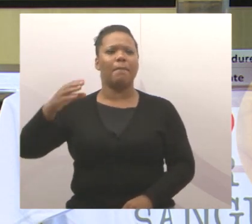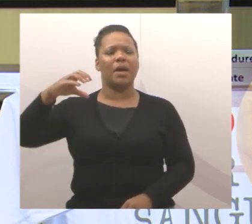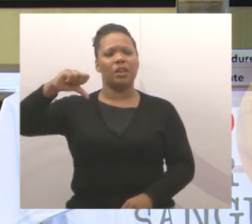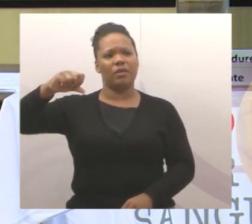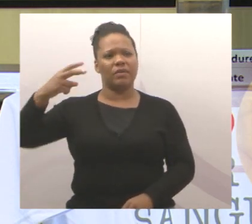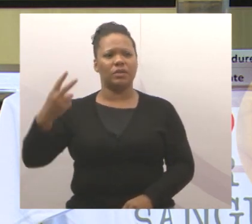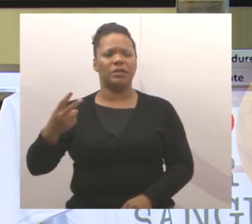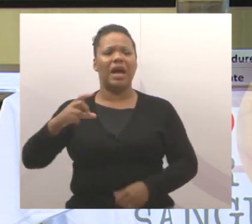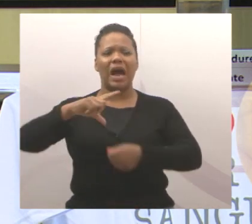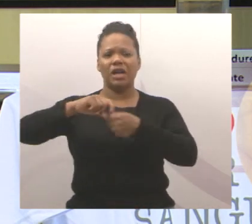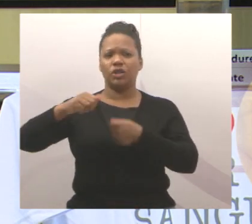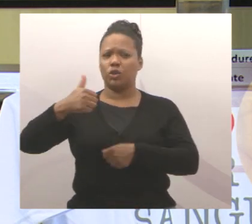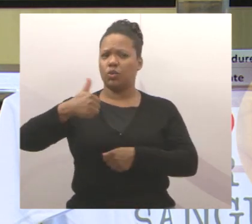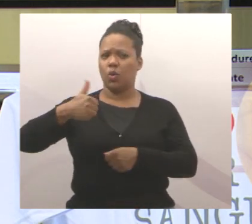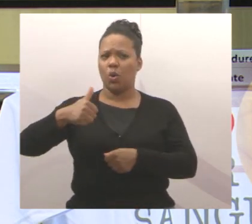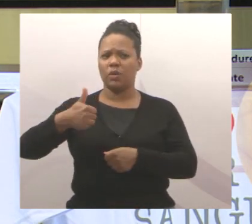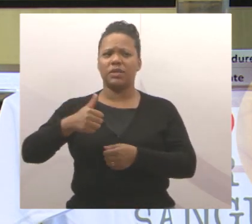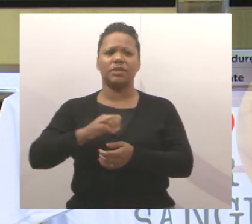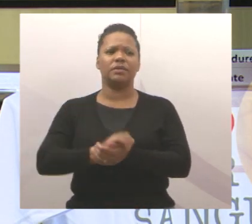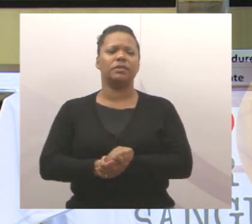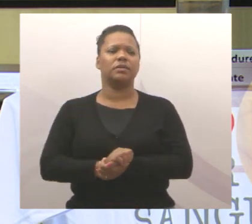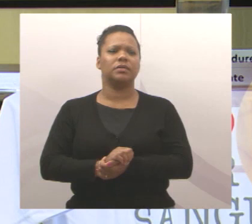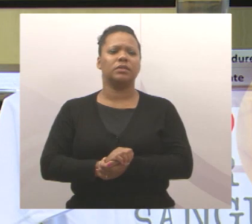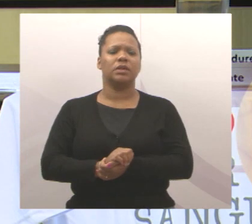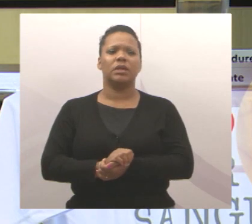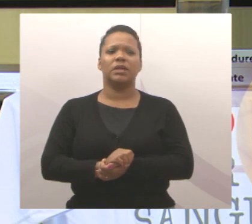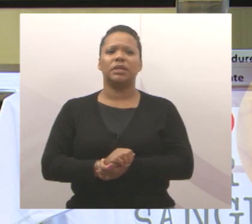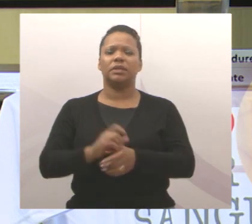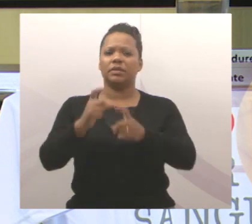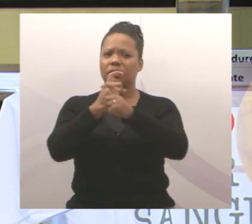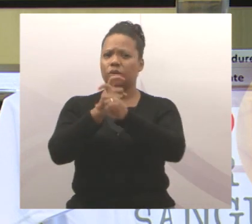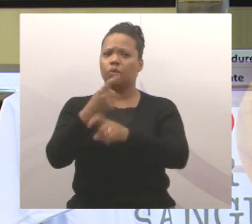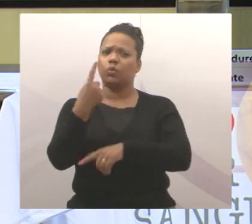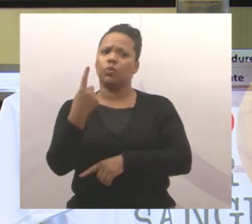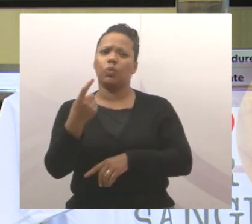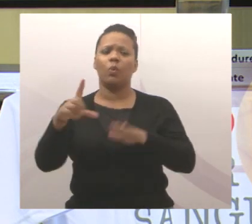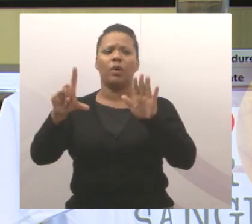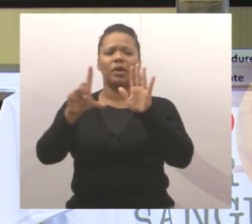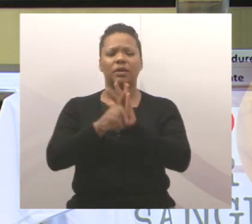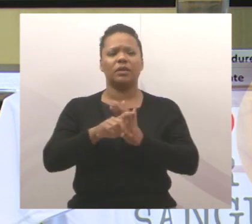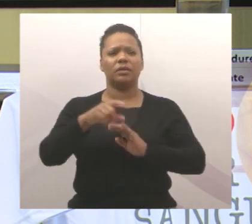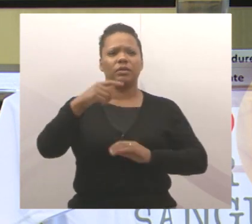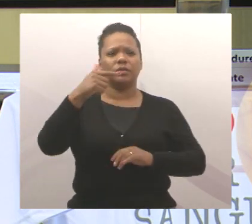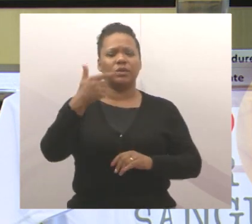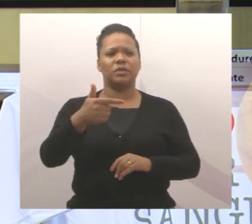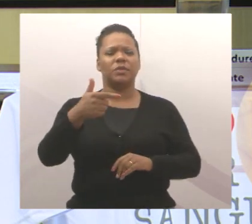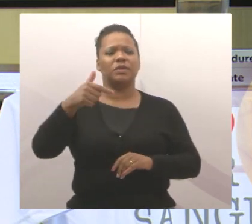8.429/92, artigo 11, caput, inciso 1, Lei Orgânica